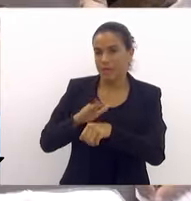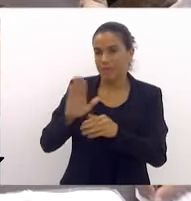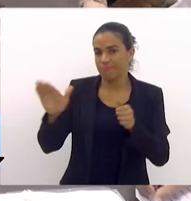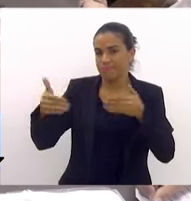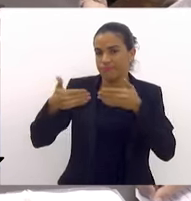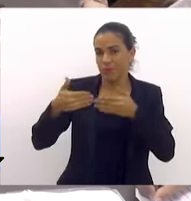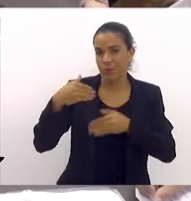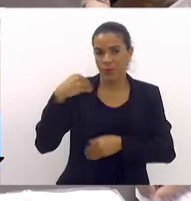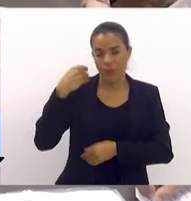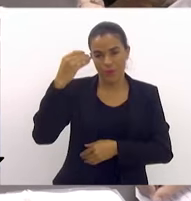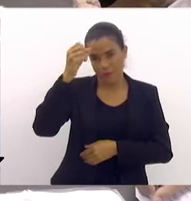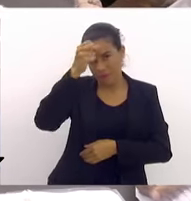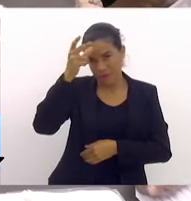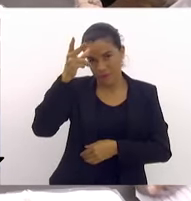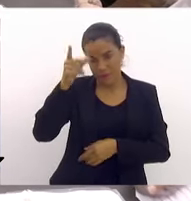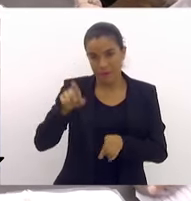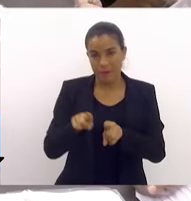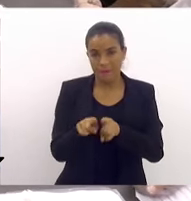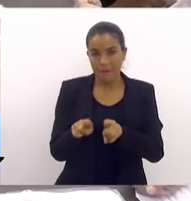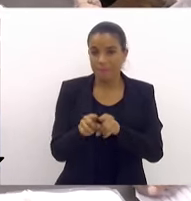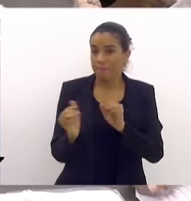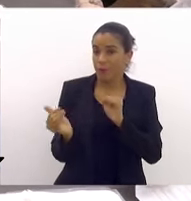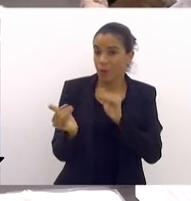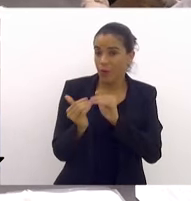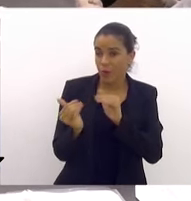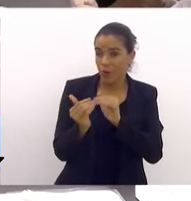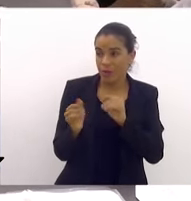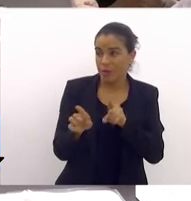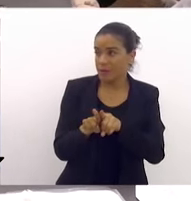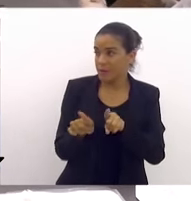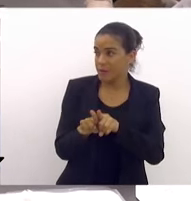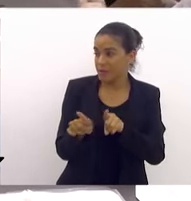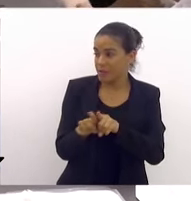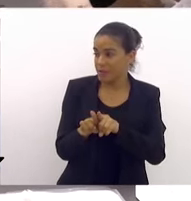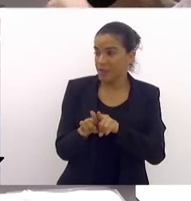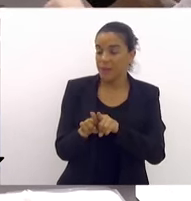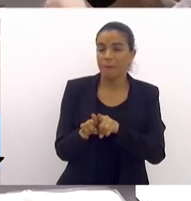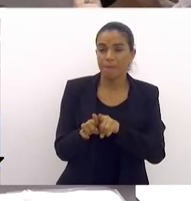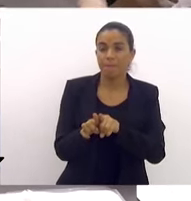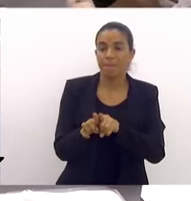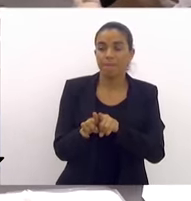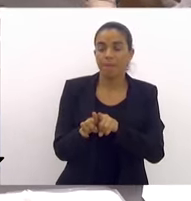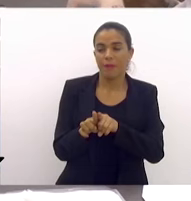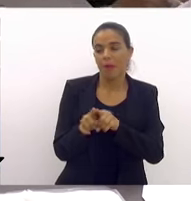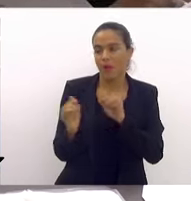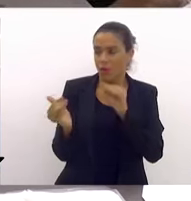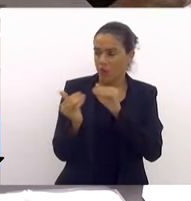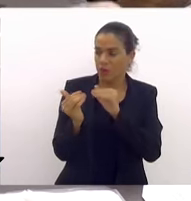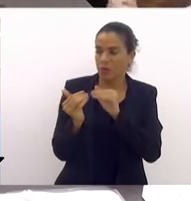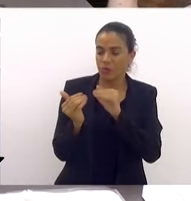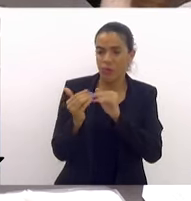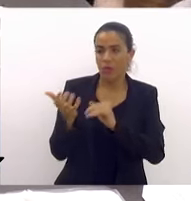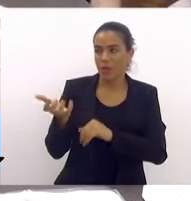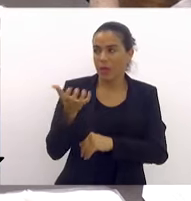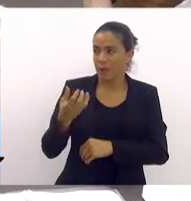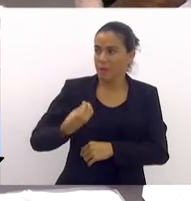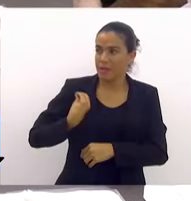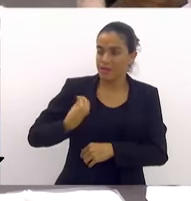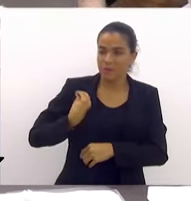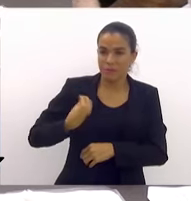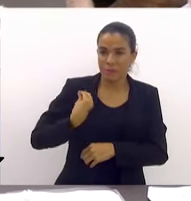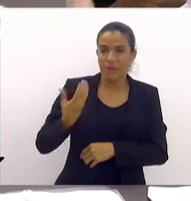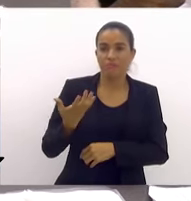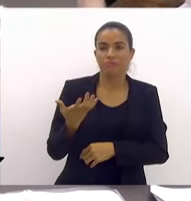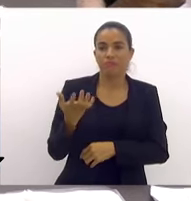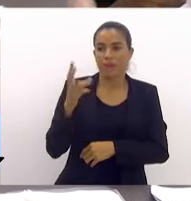Presidente. Deputado Mink. Concordando com Vossa Excelência, reforçando e dizendo que estou de acordo e quero participar, lembrando